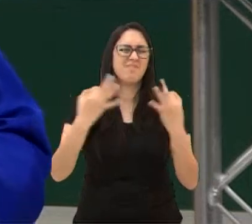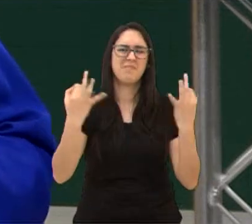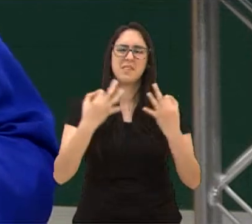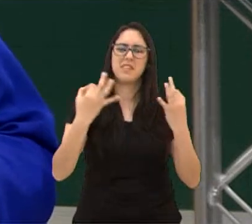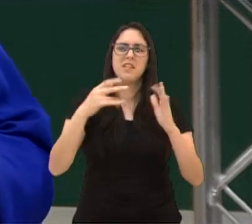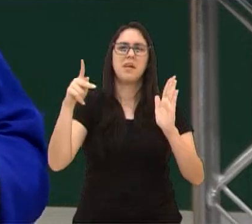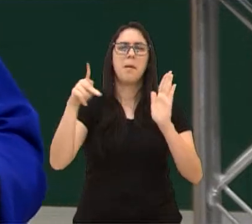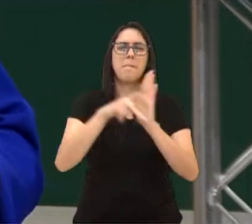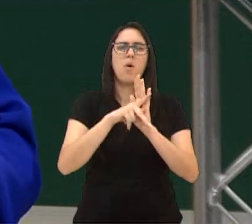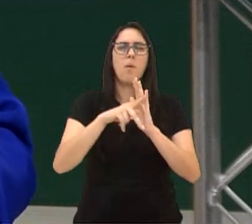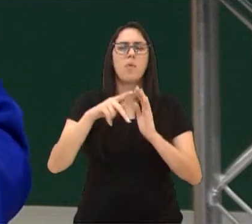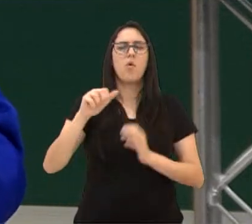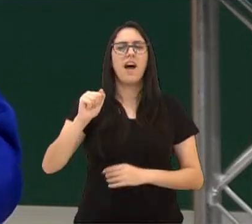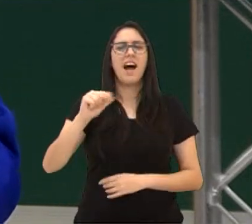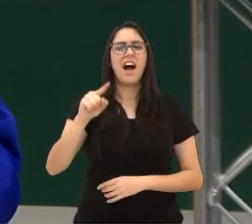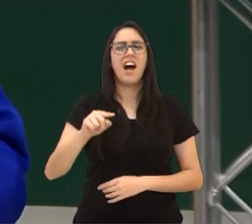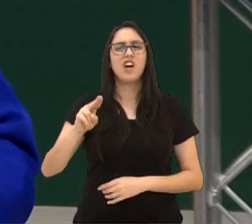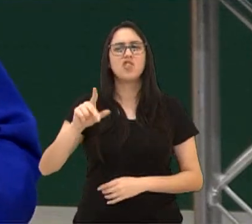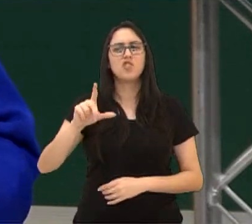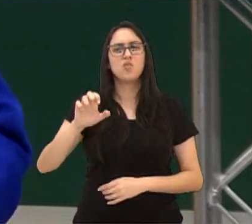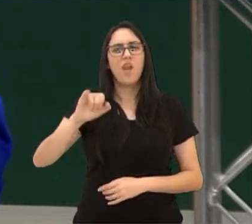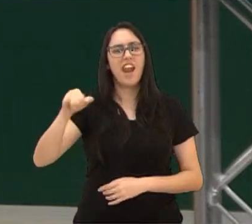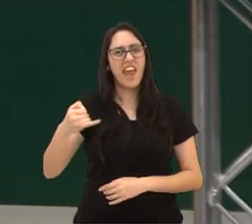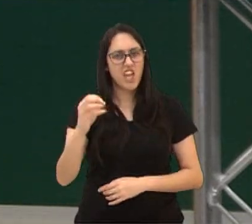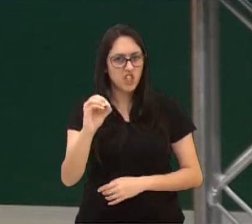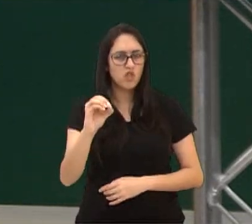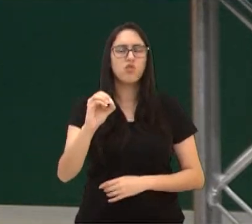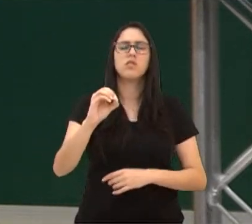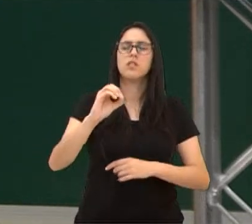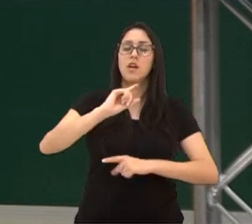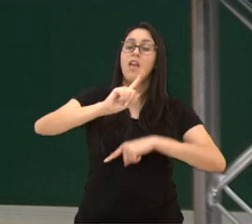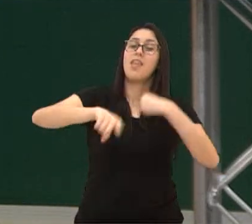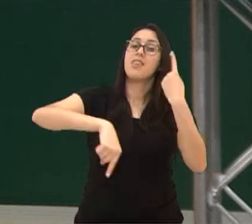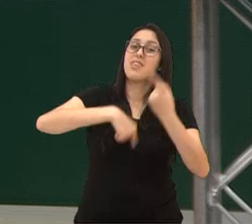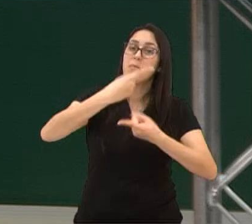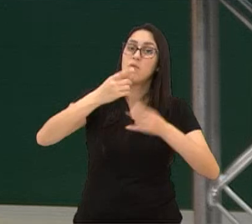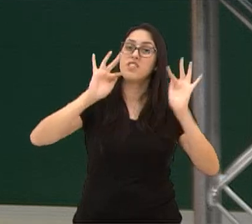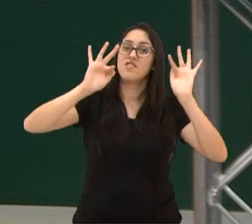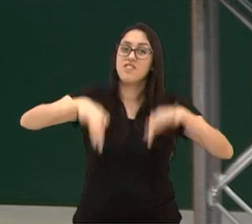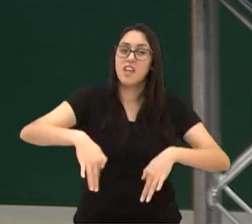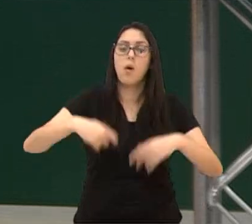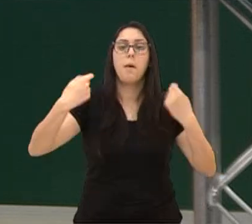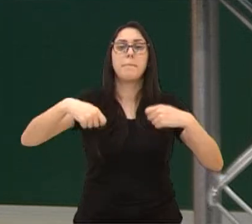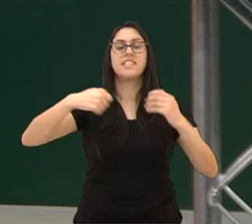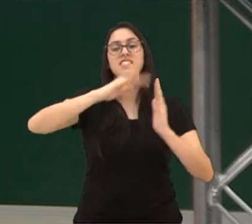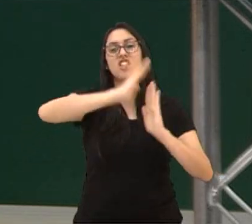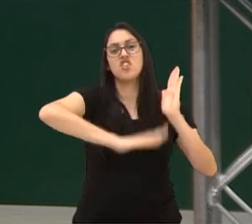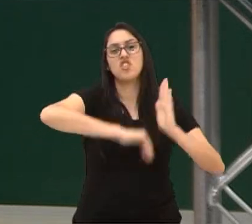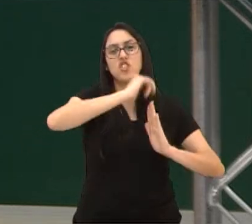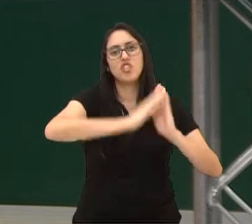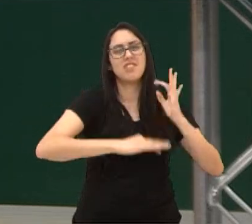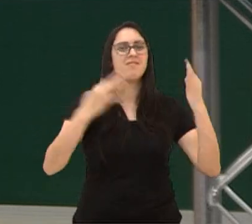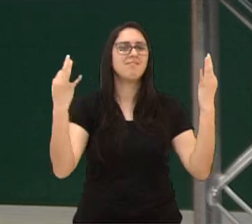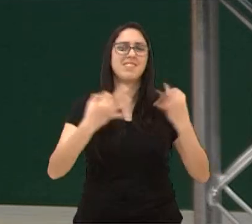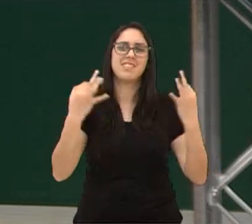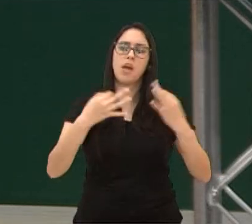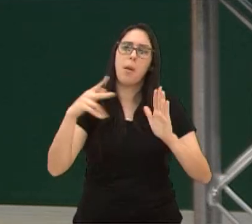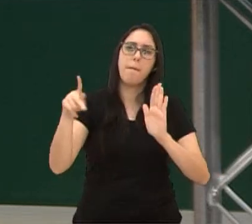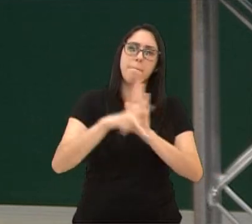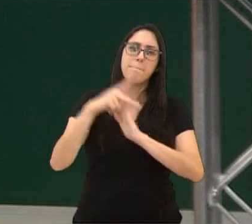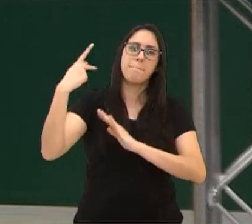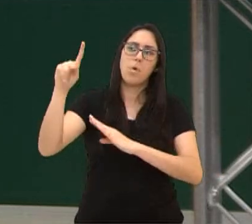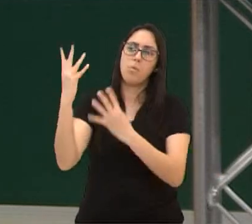passar em azulejo, tá, que o povo costuma dizer, e aí você coloca uma tinta adequada